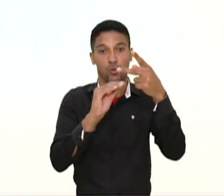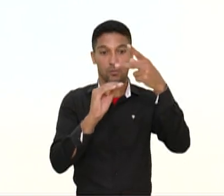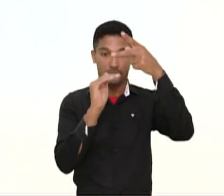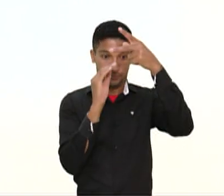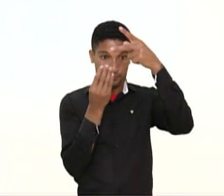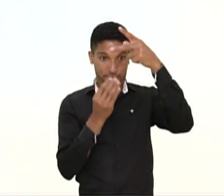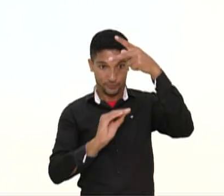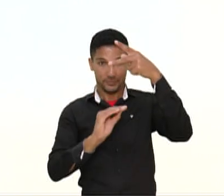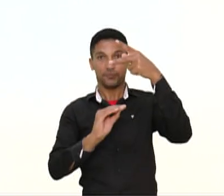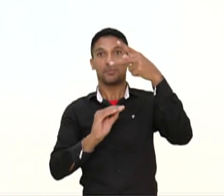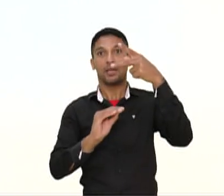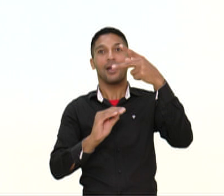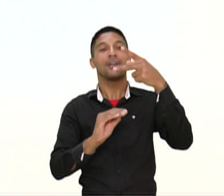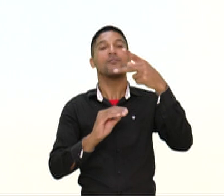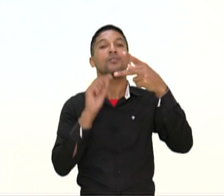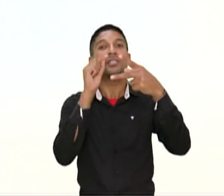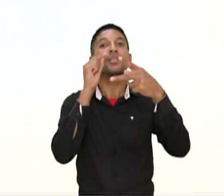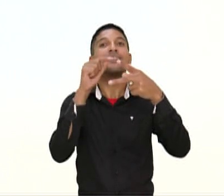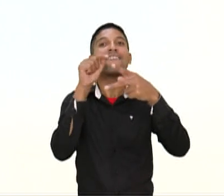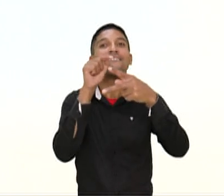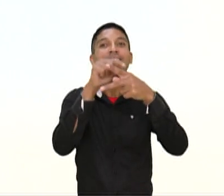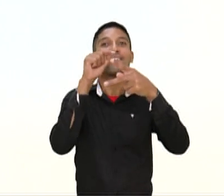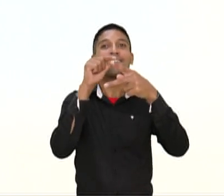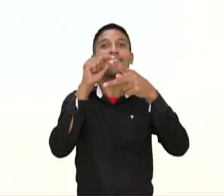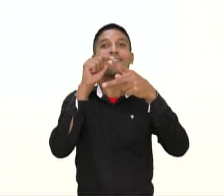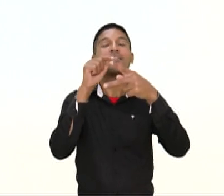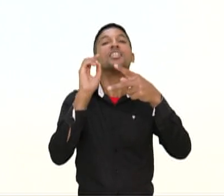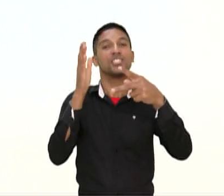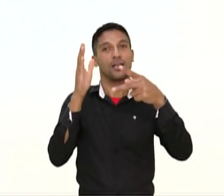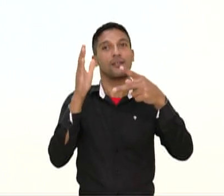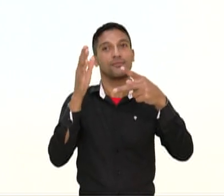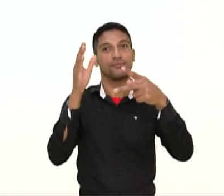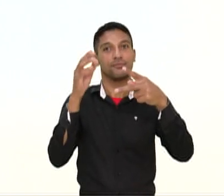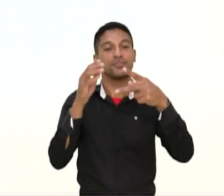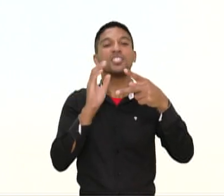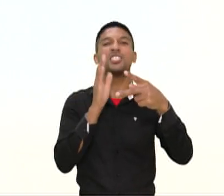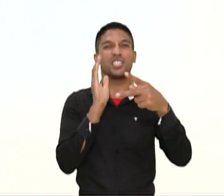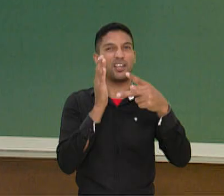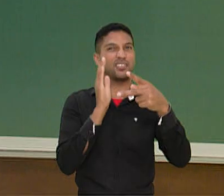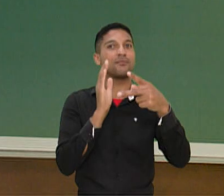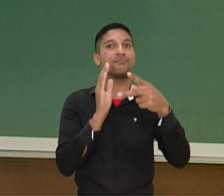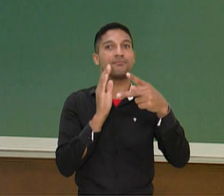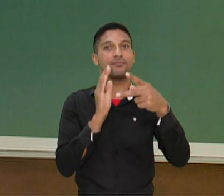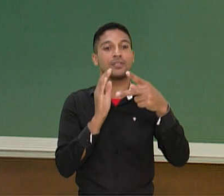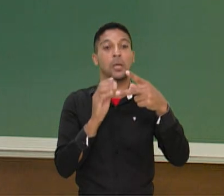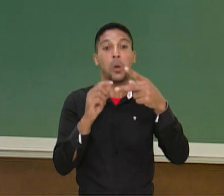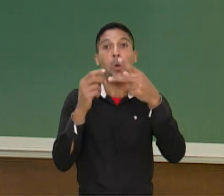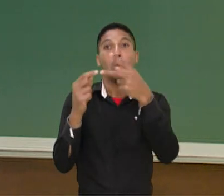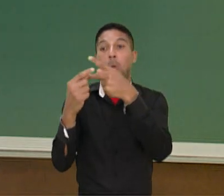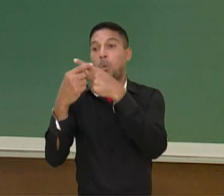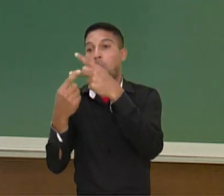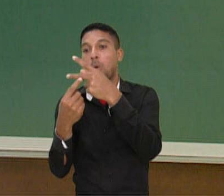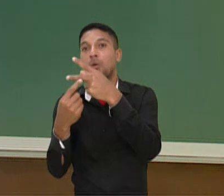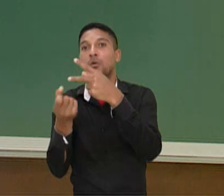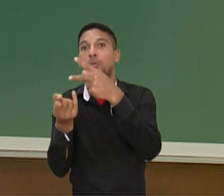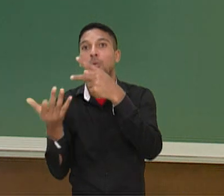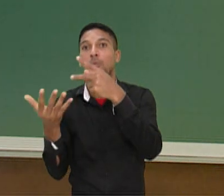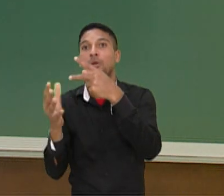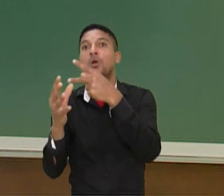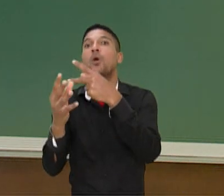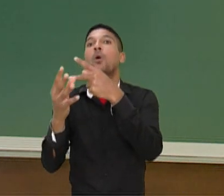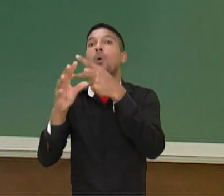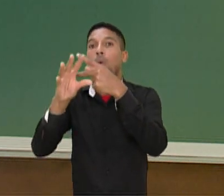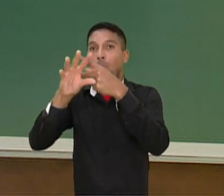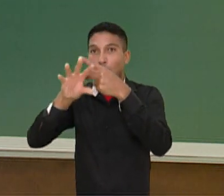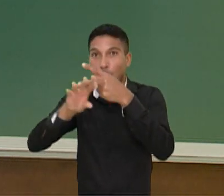saber que aquele já está na lista da soma, tá bom? Vamos ver se a professora não errou também? É, porque às vezes acontece, né? X